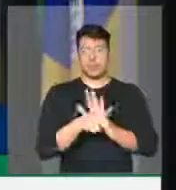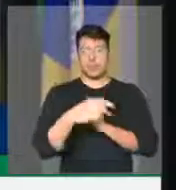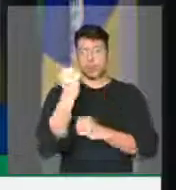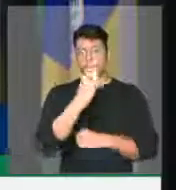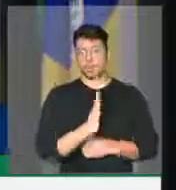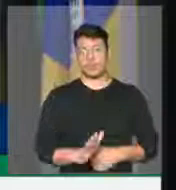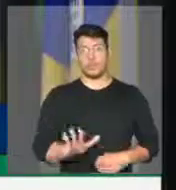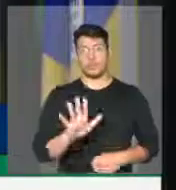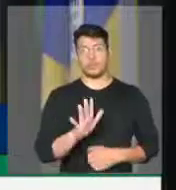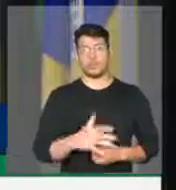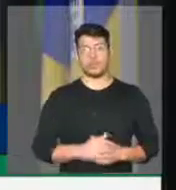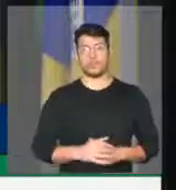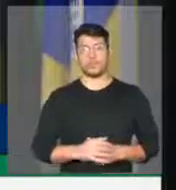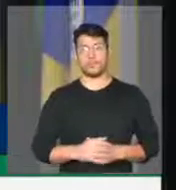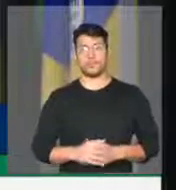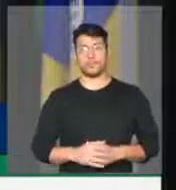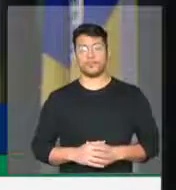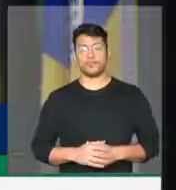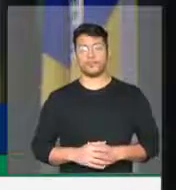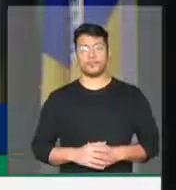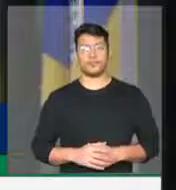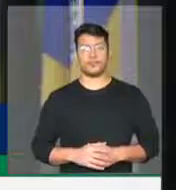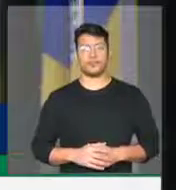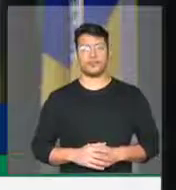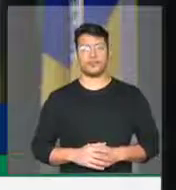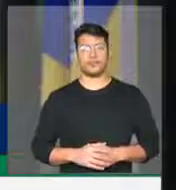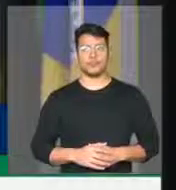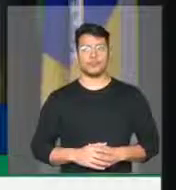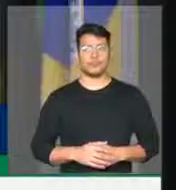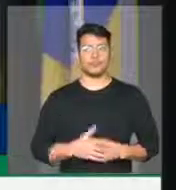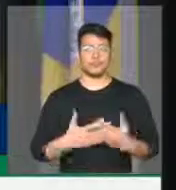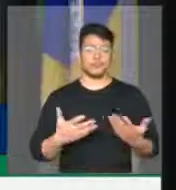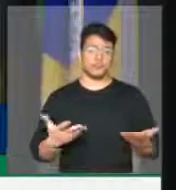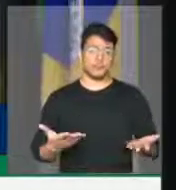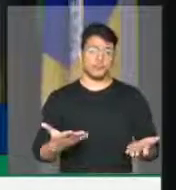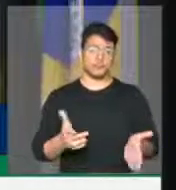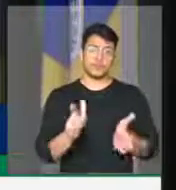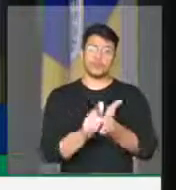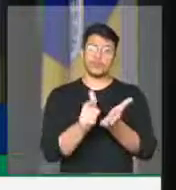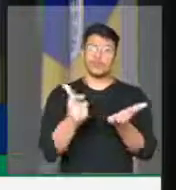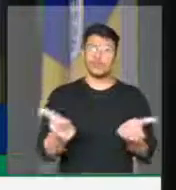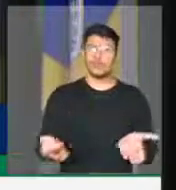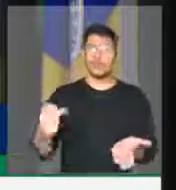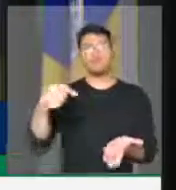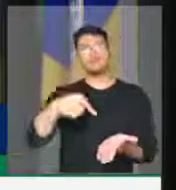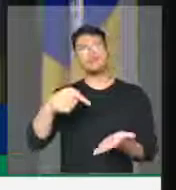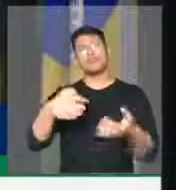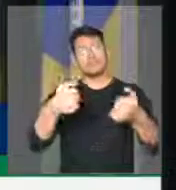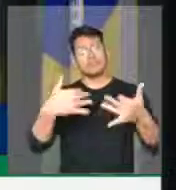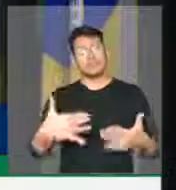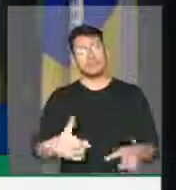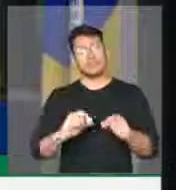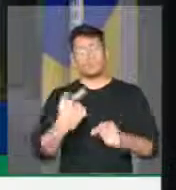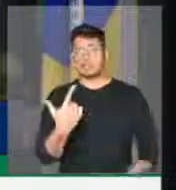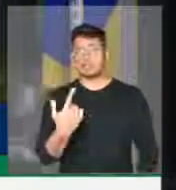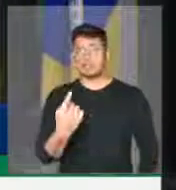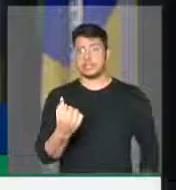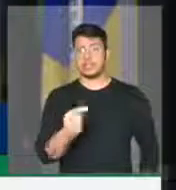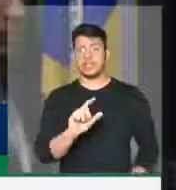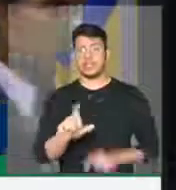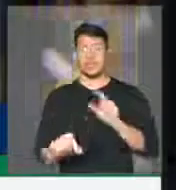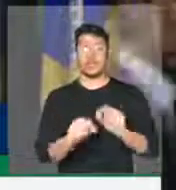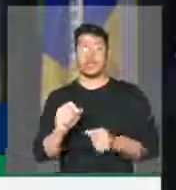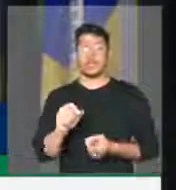Mais adiante, o próprio jornal diz que o dinheiro da capitalização está associado diretamente à produção das